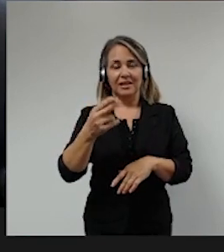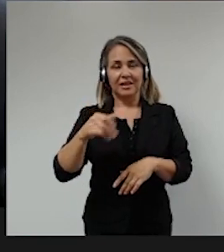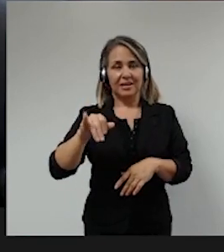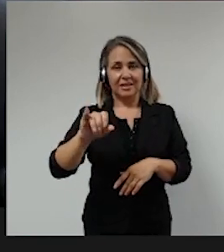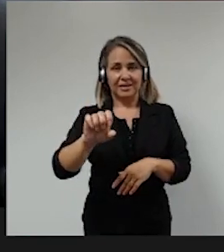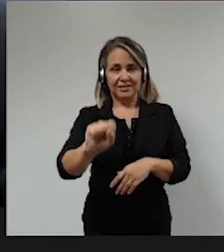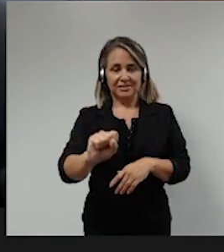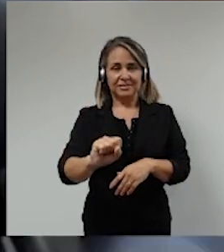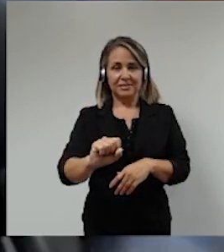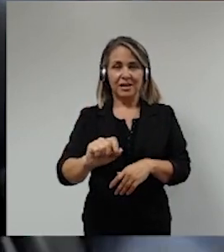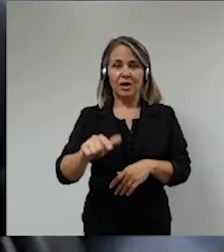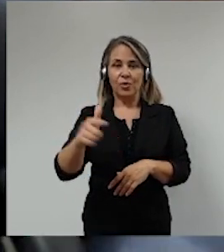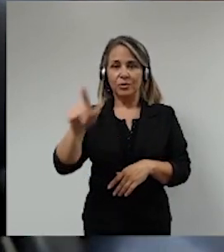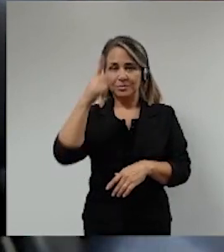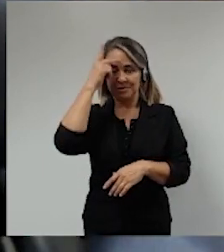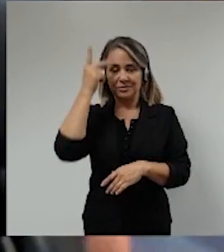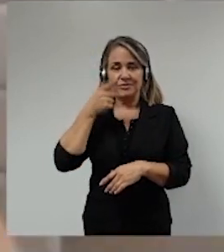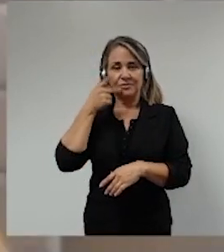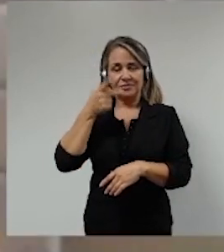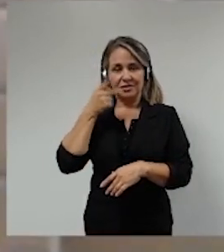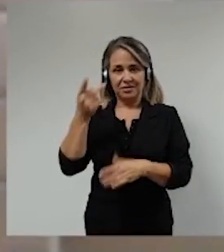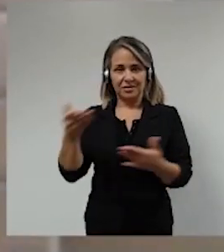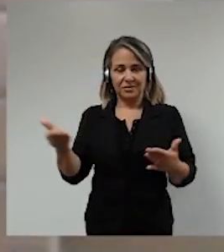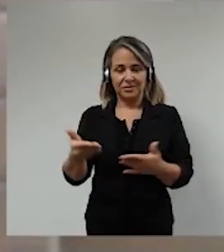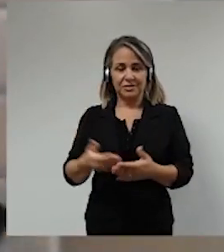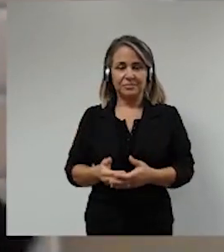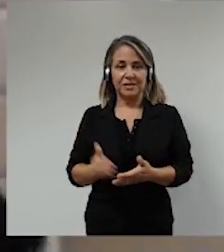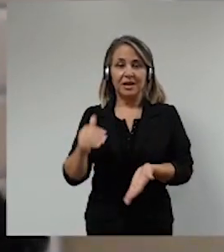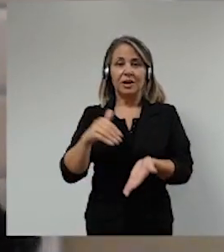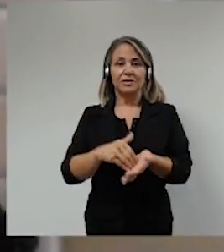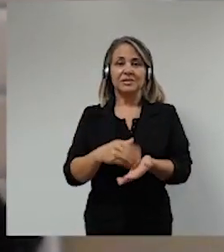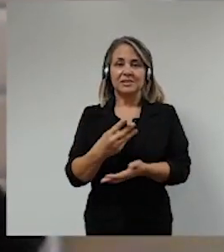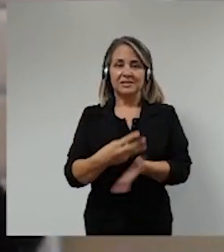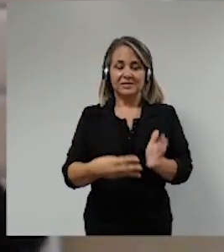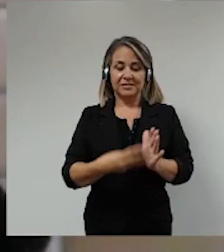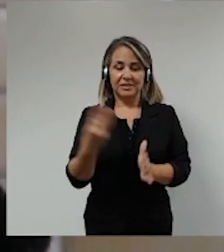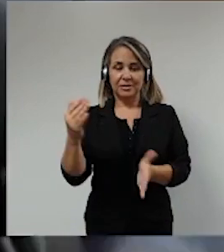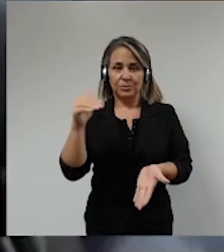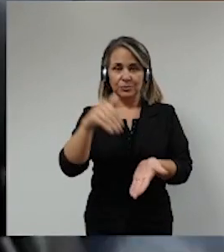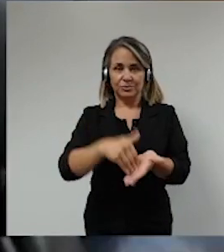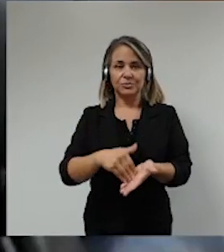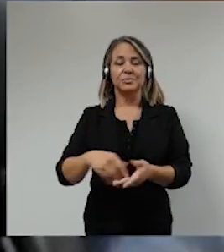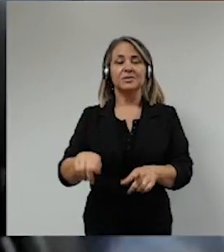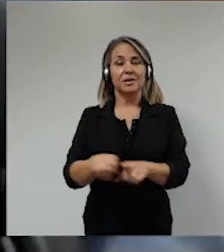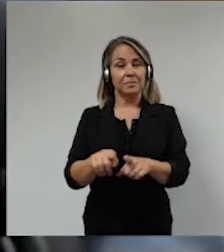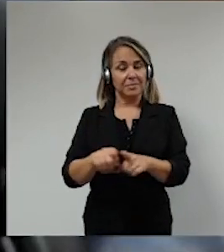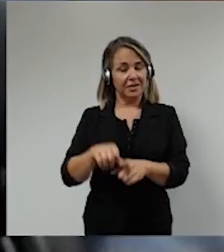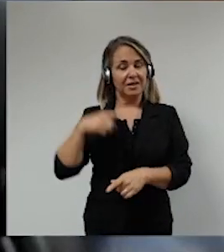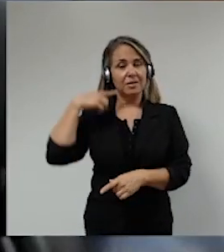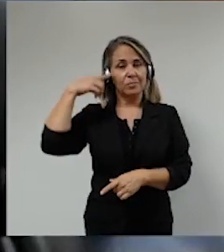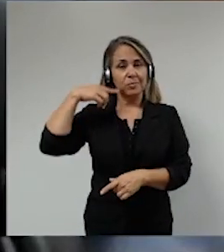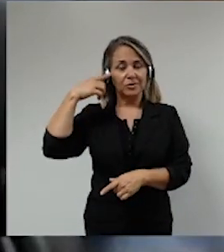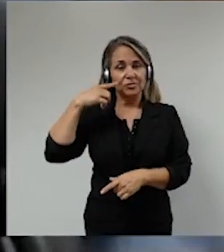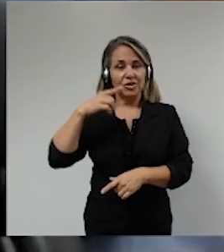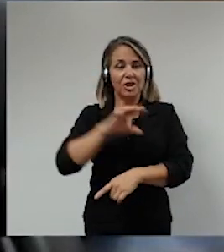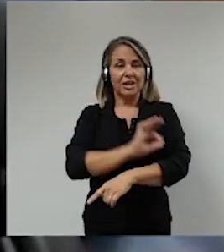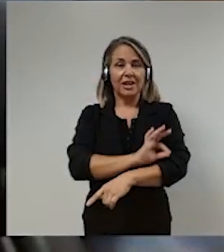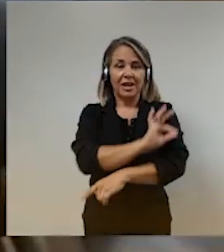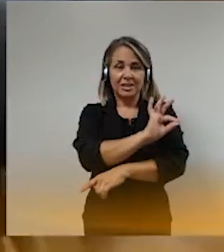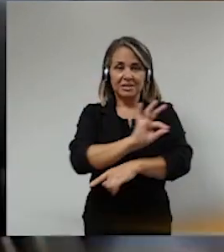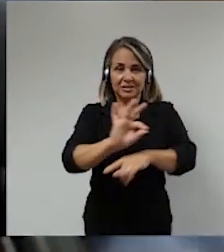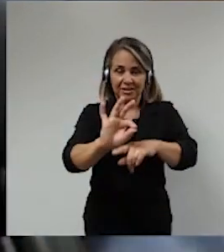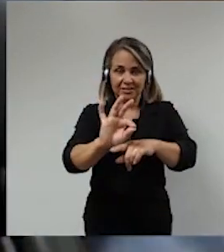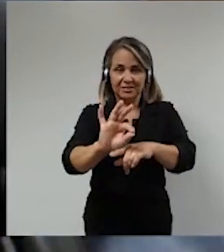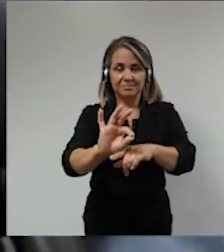A nossa próxima palestrante, terceira e última palestrante, ela é advogada, arquiteta